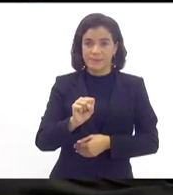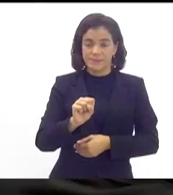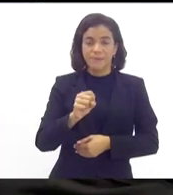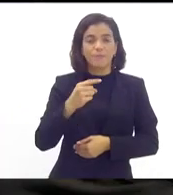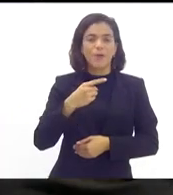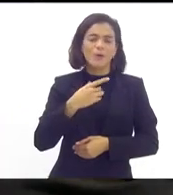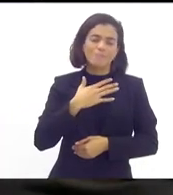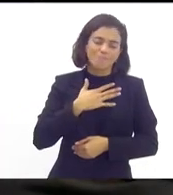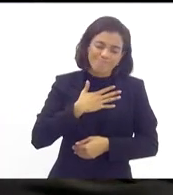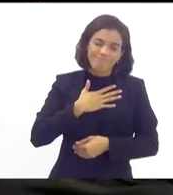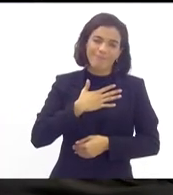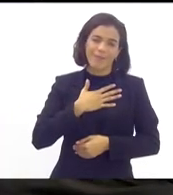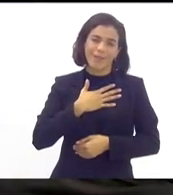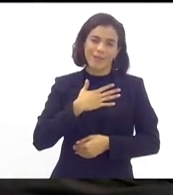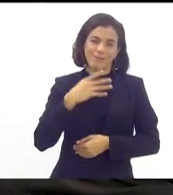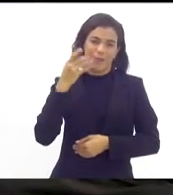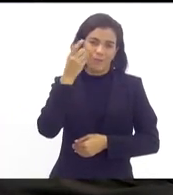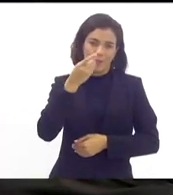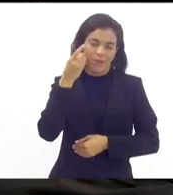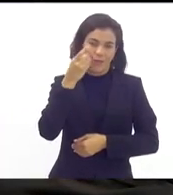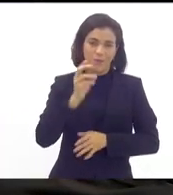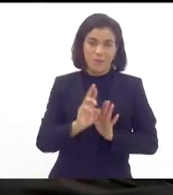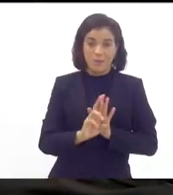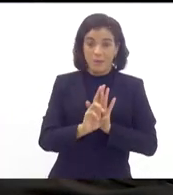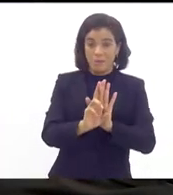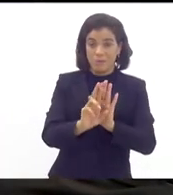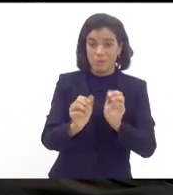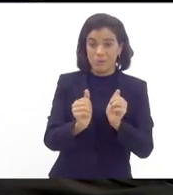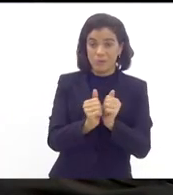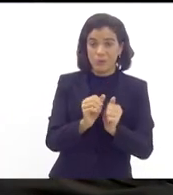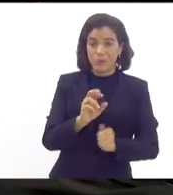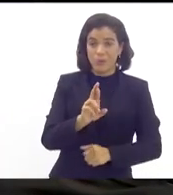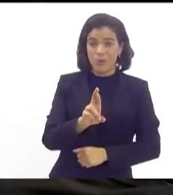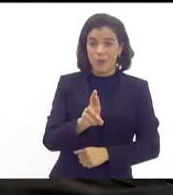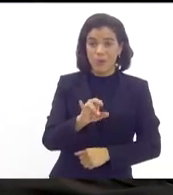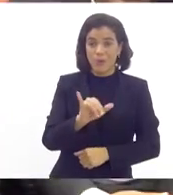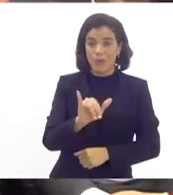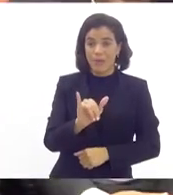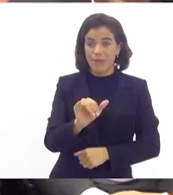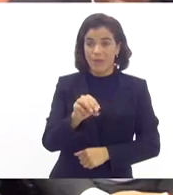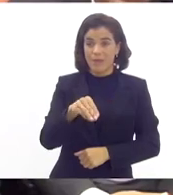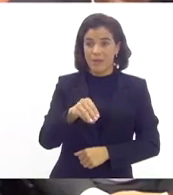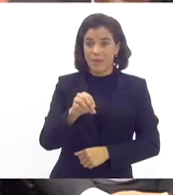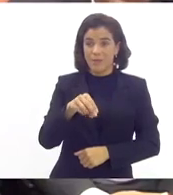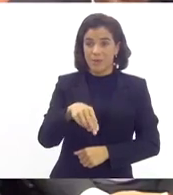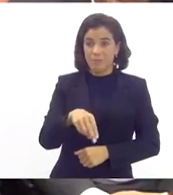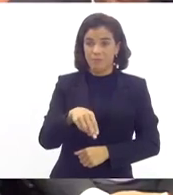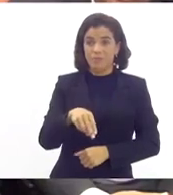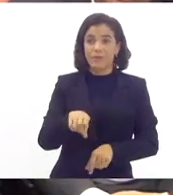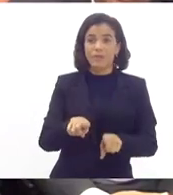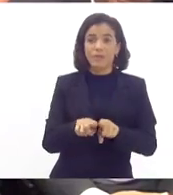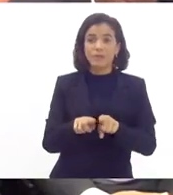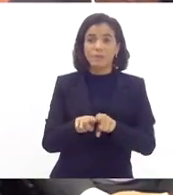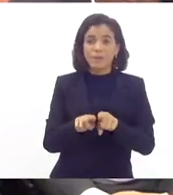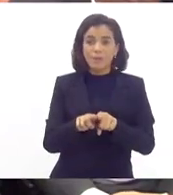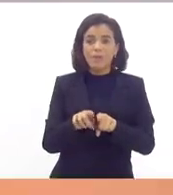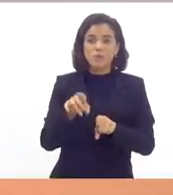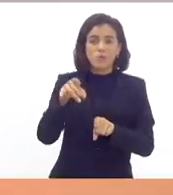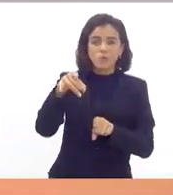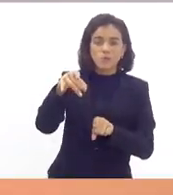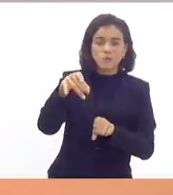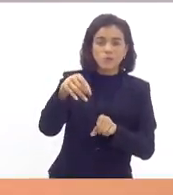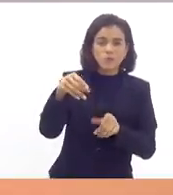Nosso querido deputado Júlio Lopes, representante junto com o Raymond aqui, uma honra receber vocês. E os últimos aqui, eu queria pedir,